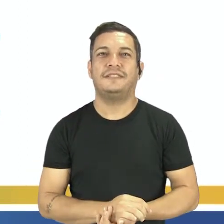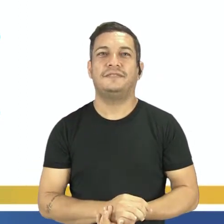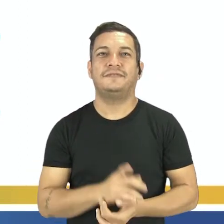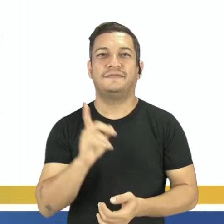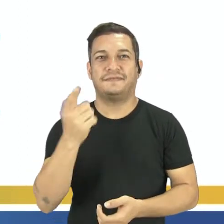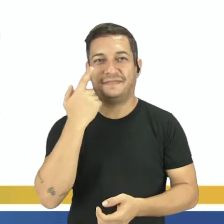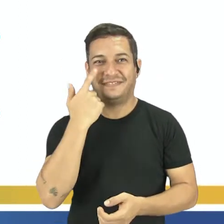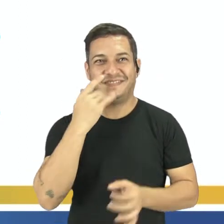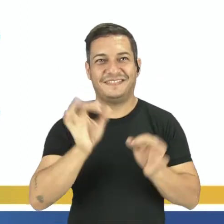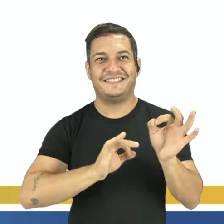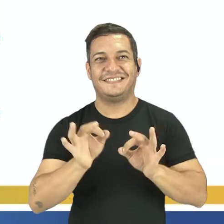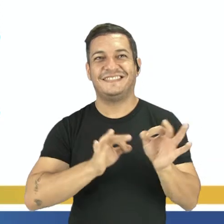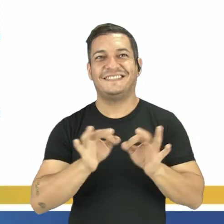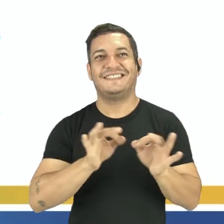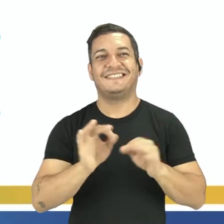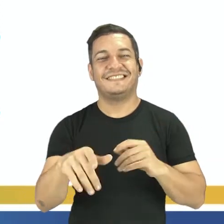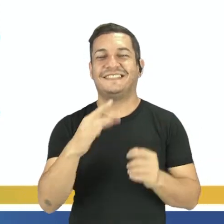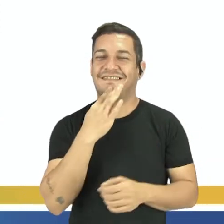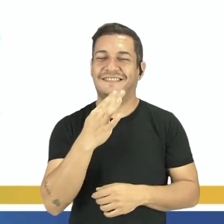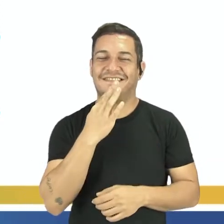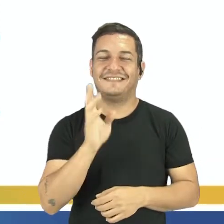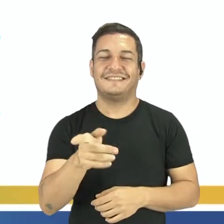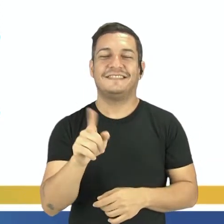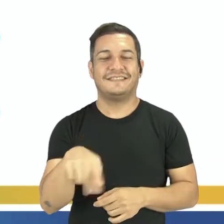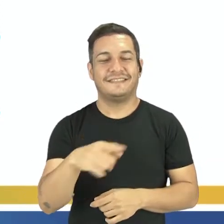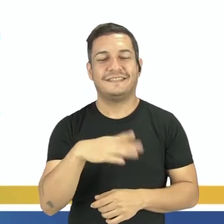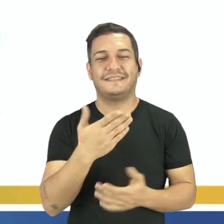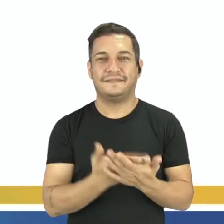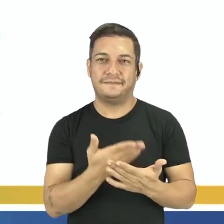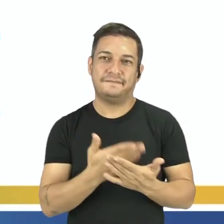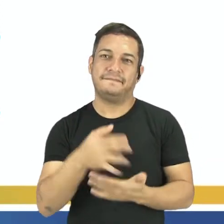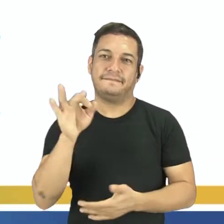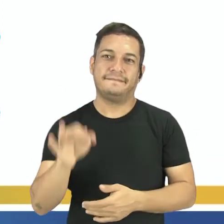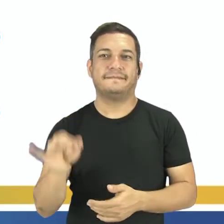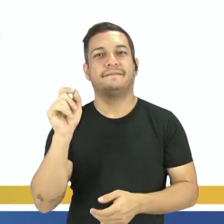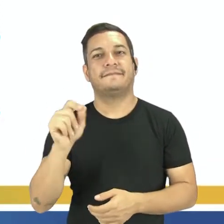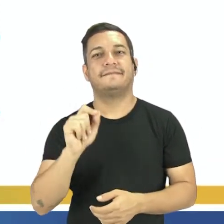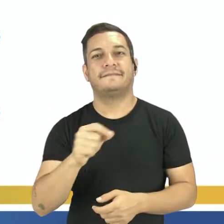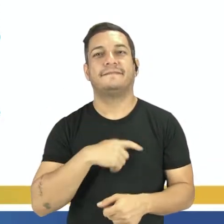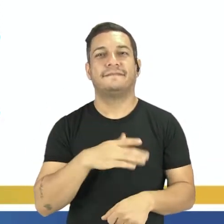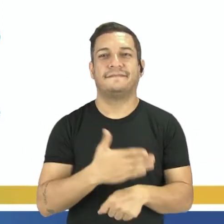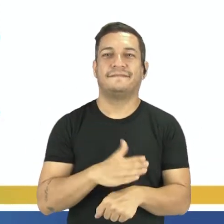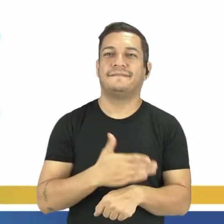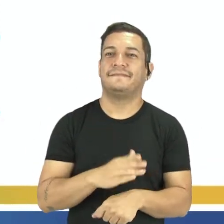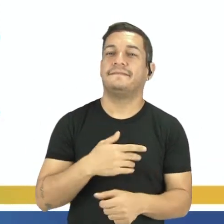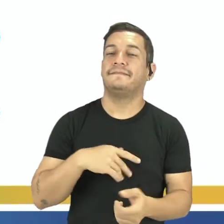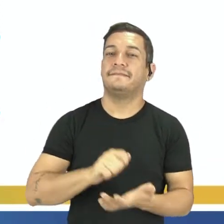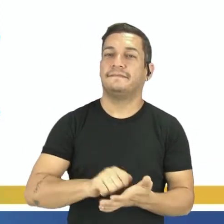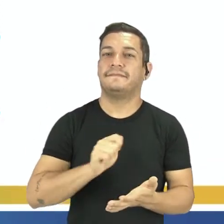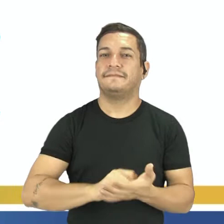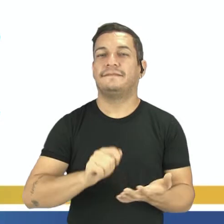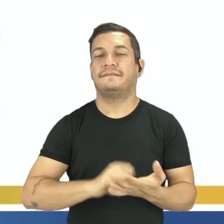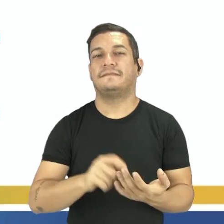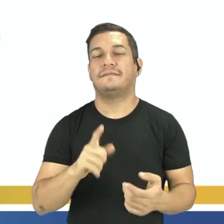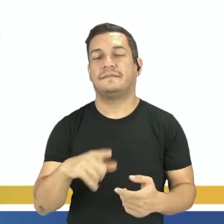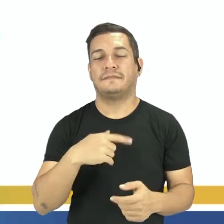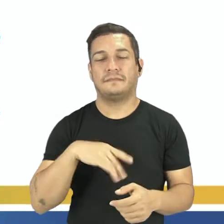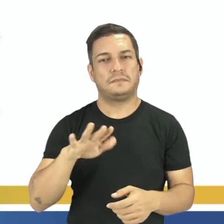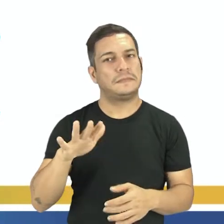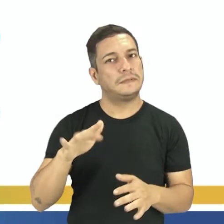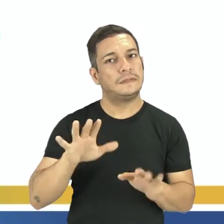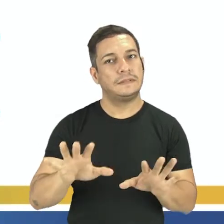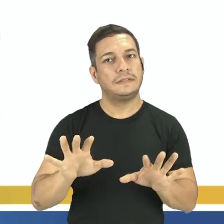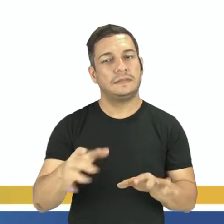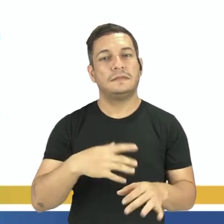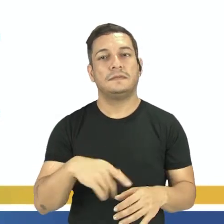Então essa estrutura já é muito conhecida, você já estudou com certeza, já exercitou também aí a escrita, e é mais ou menos nesse